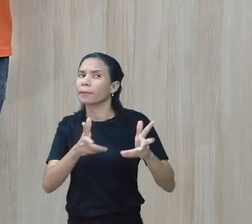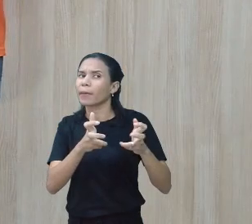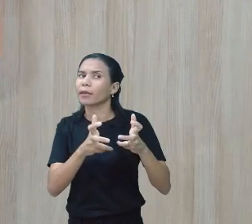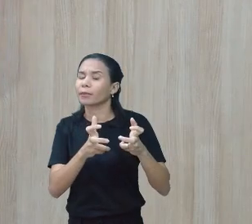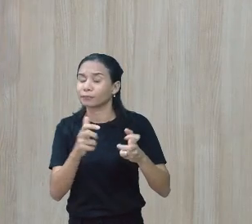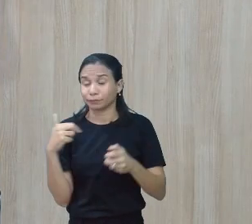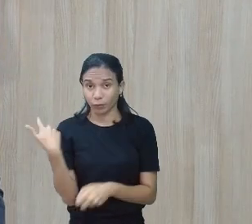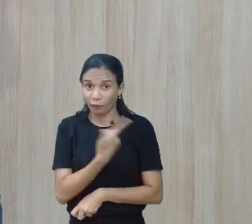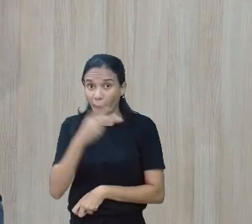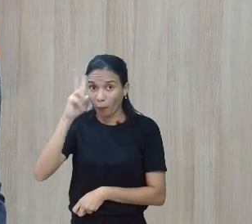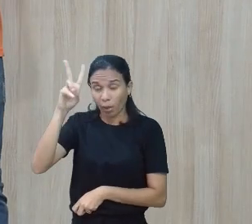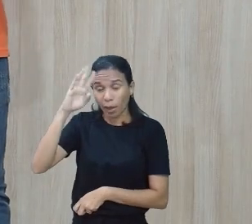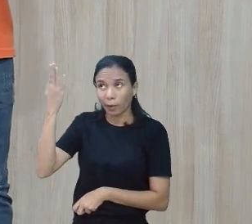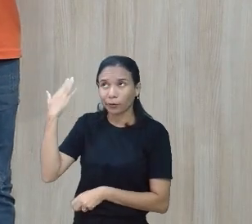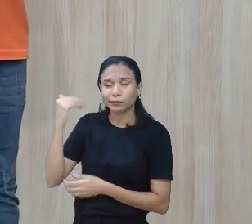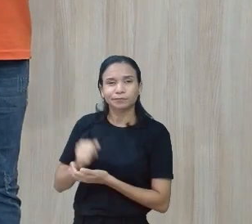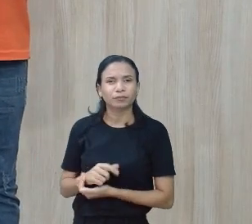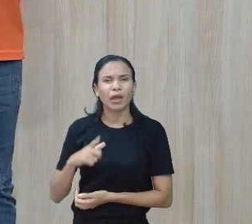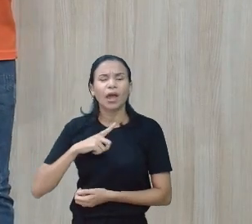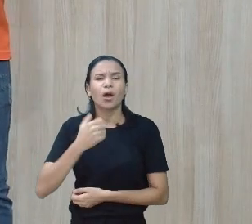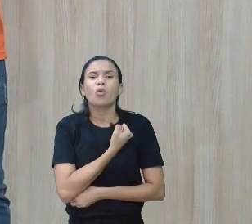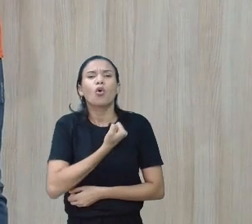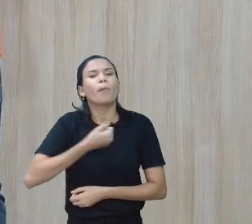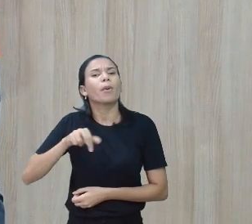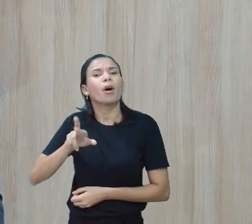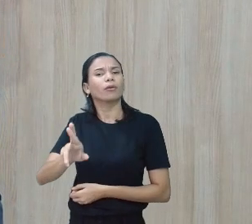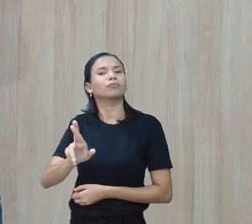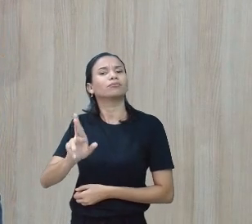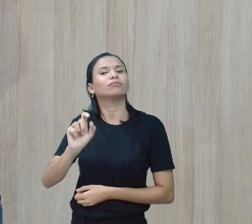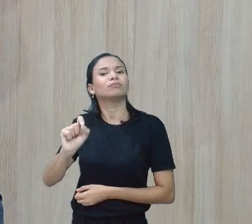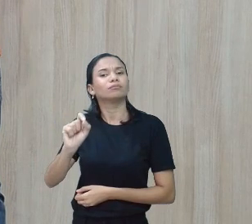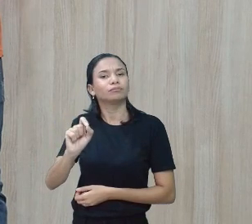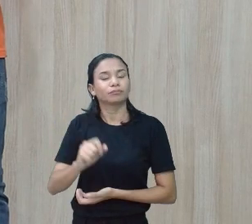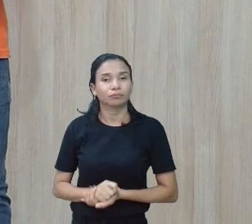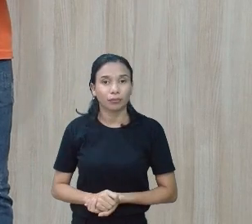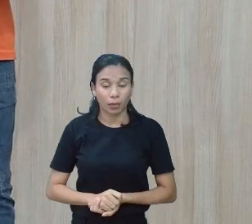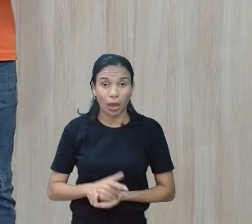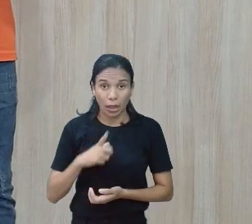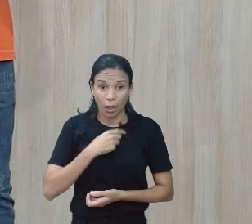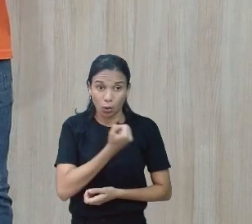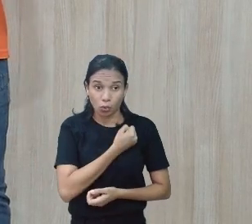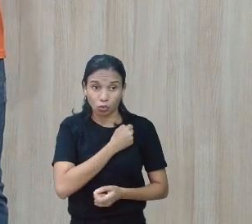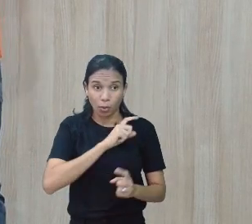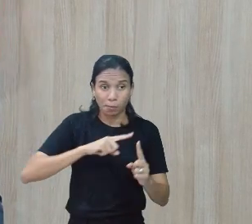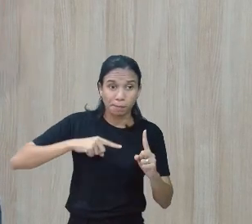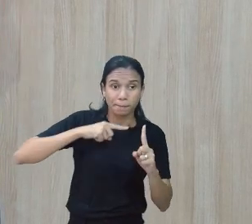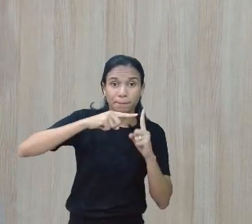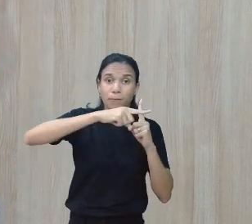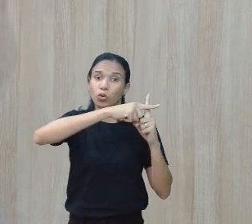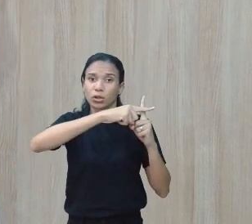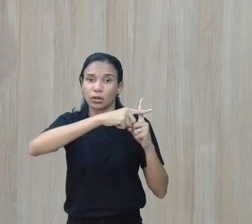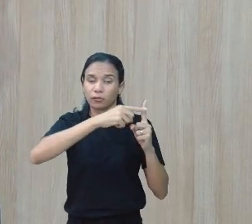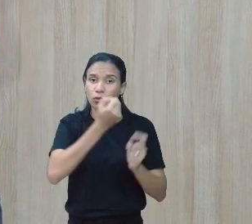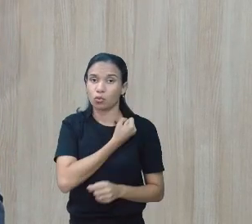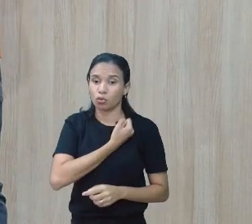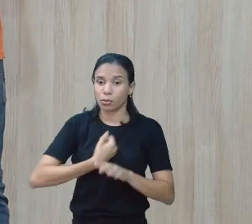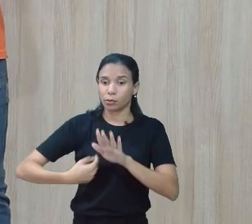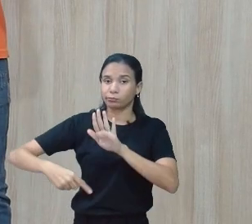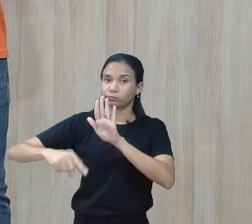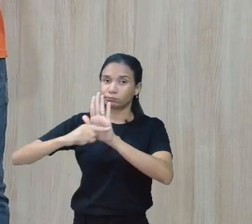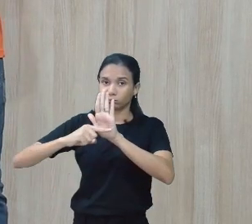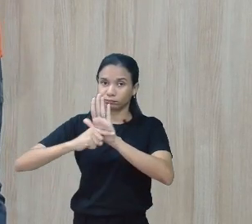bora recordar. O que a gente tem em números racionais? Nós vamos ter números positivos, nós vamos ter números